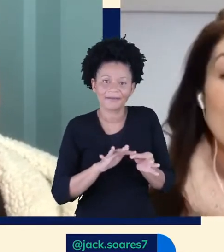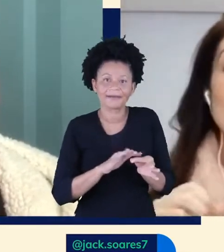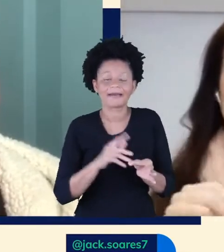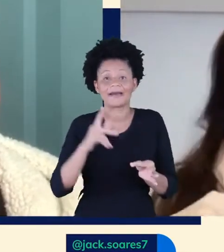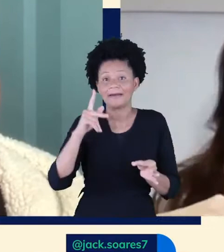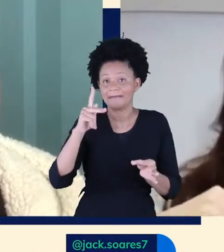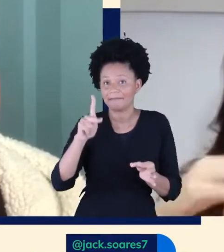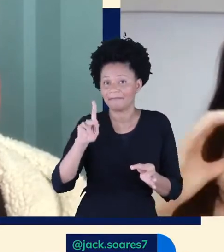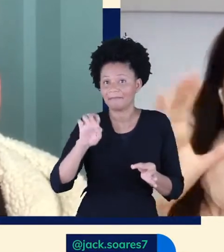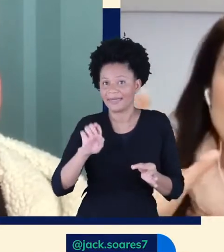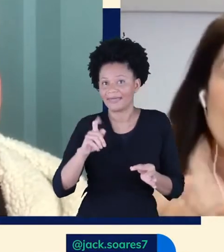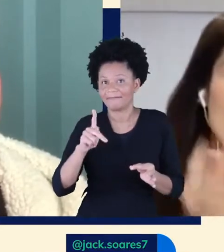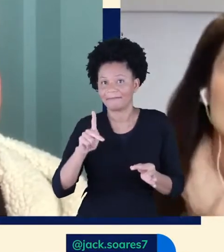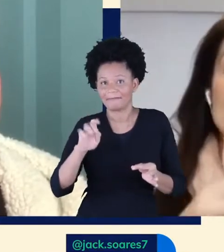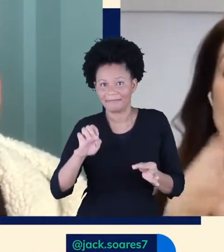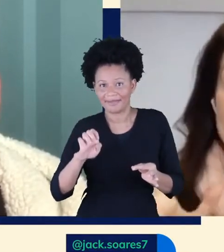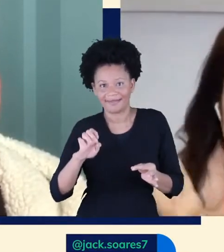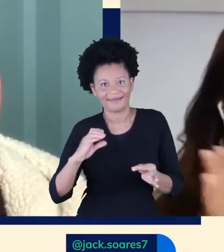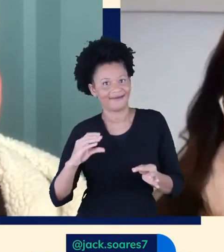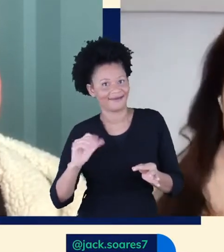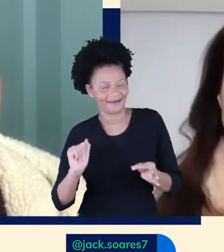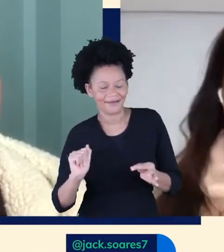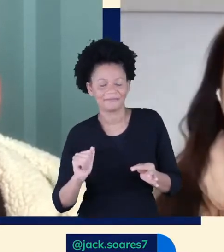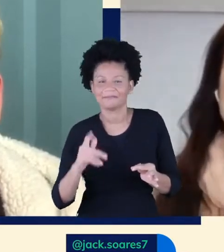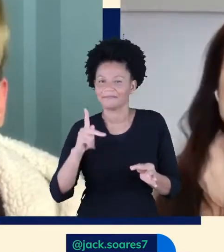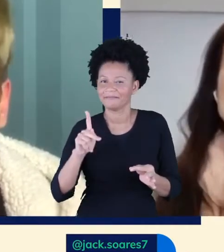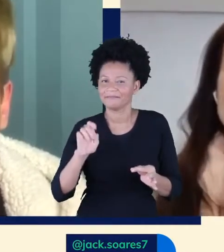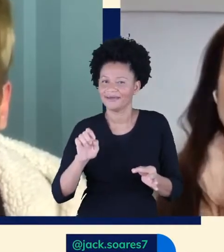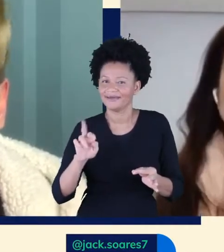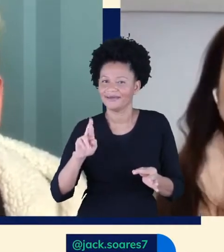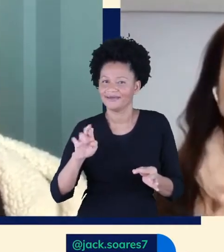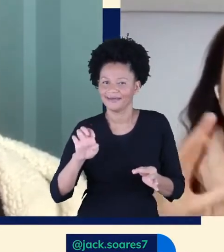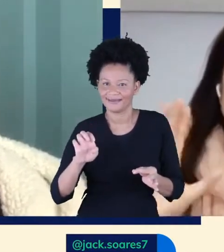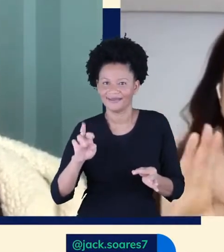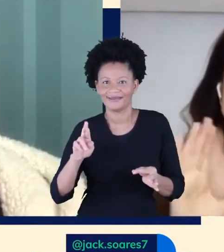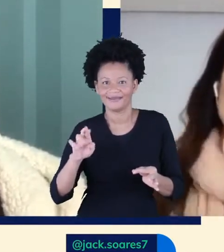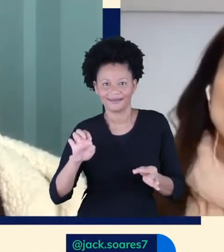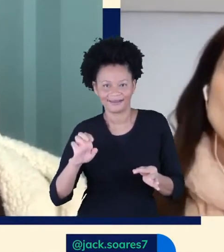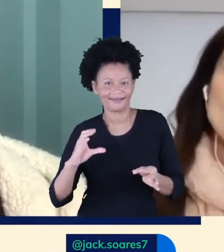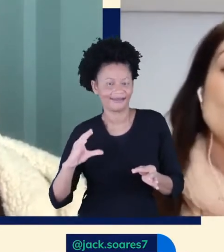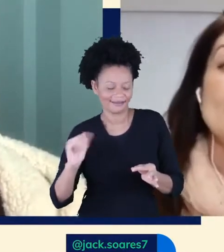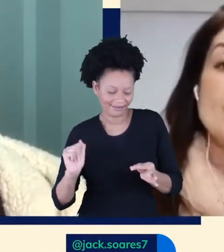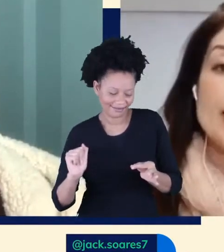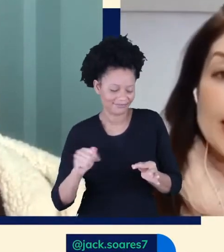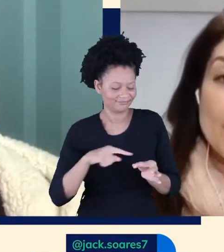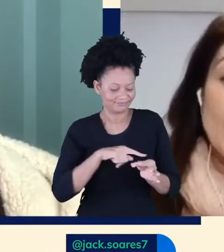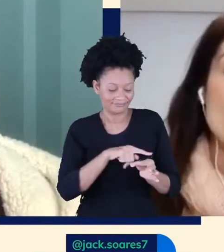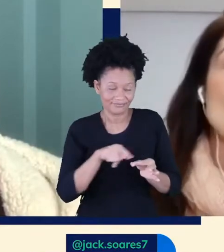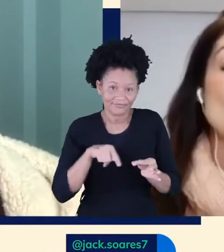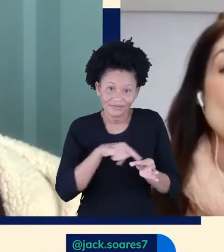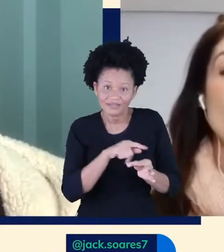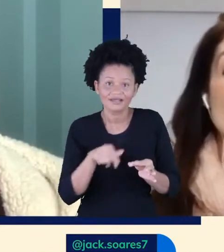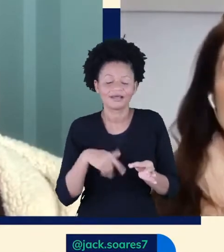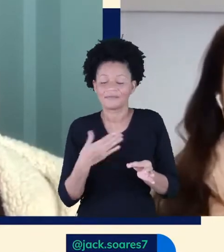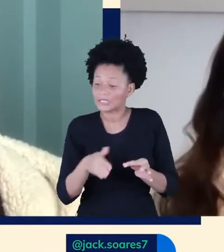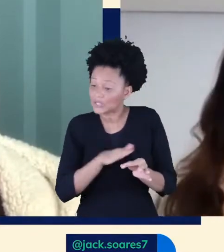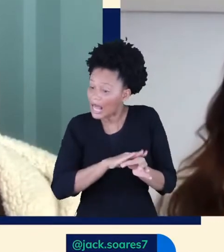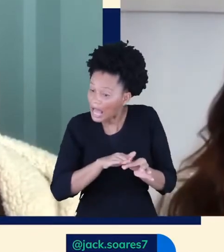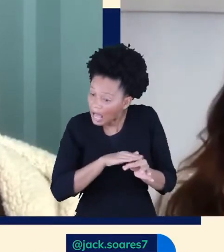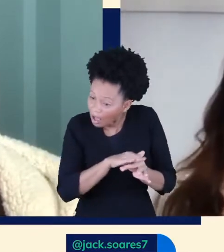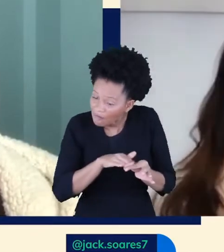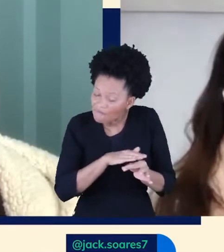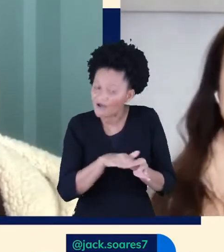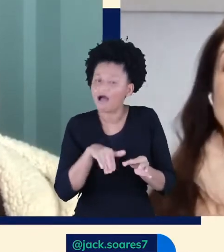apelidinho, né? Da pepeca, perereca, florzinha e por aí vai. Então, isso que a gente vê externamente, que a gente fala para a